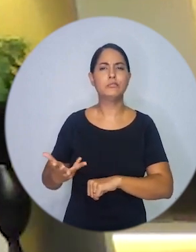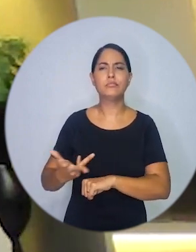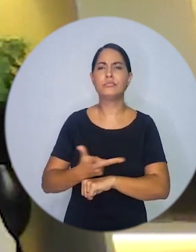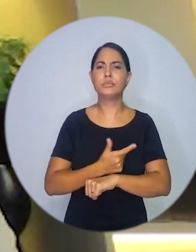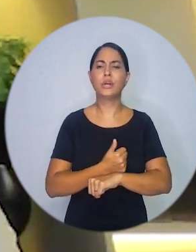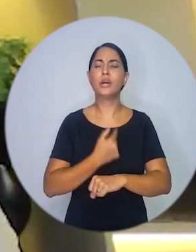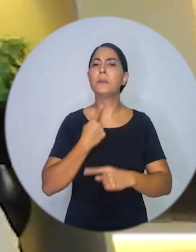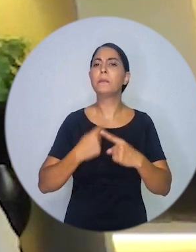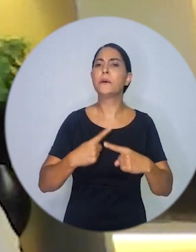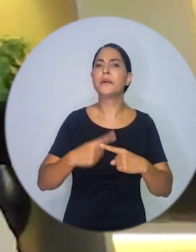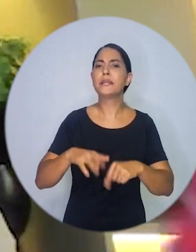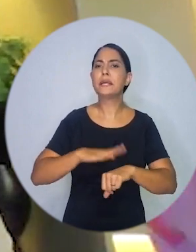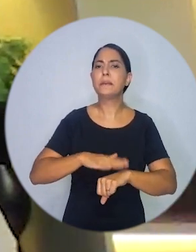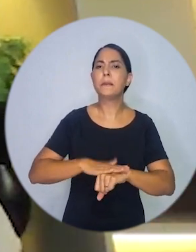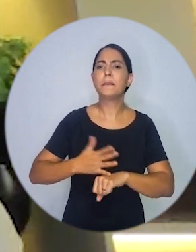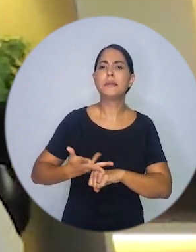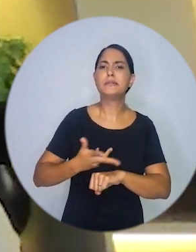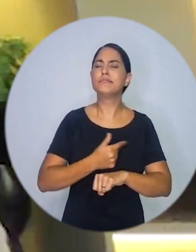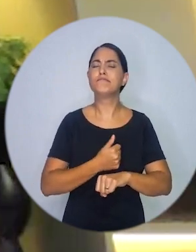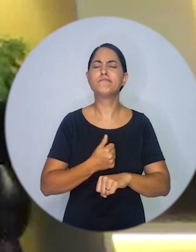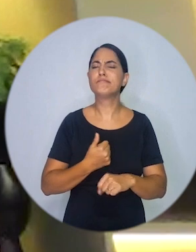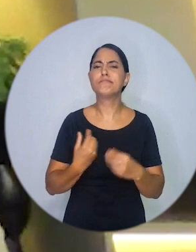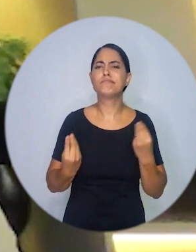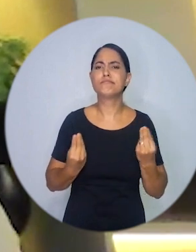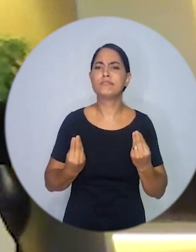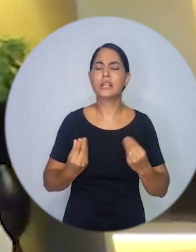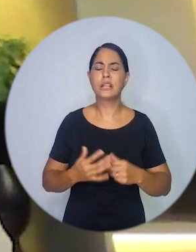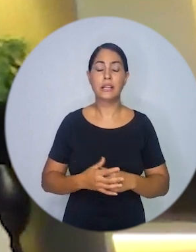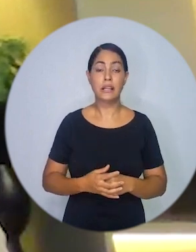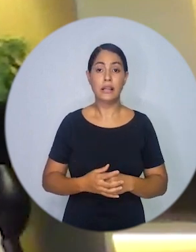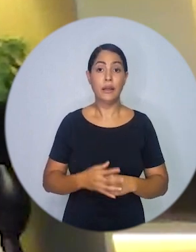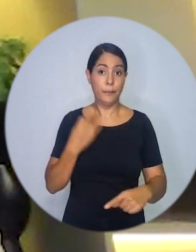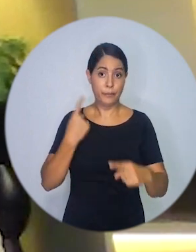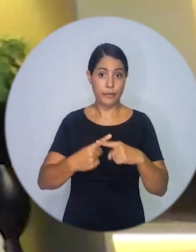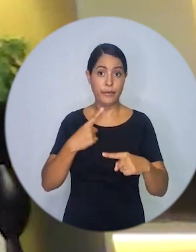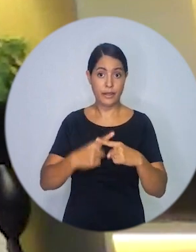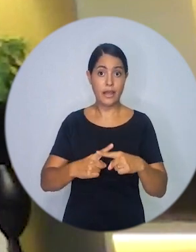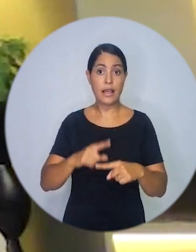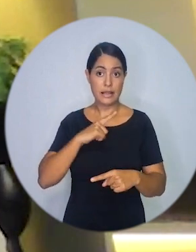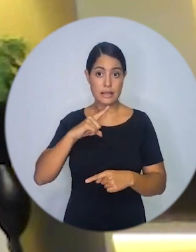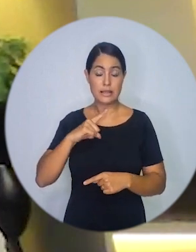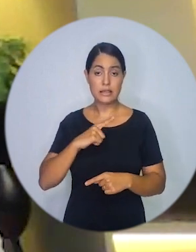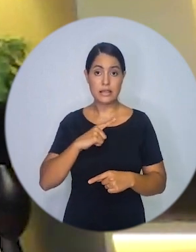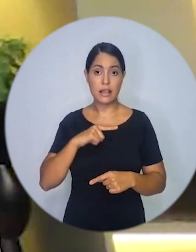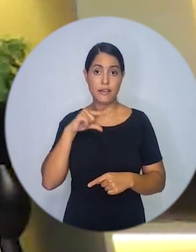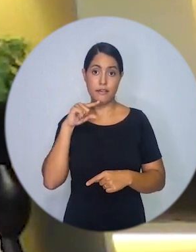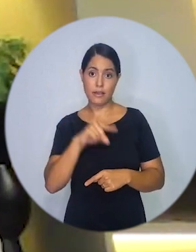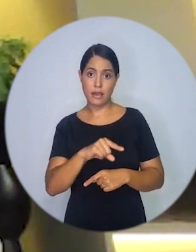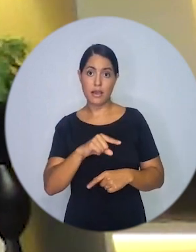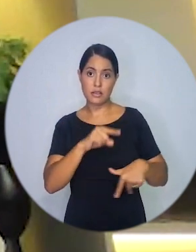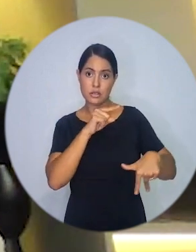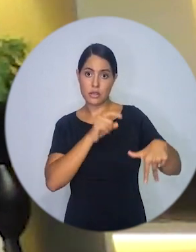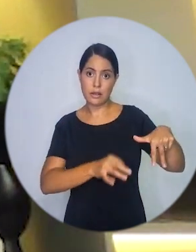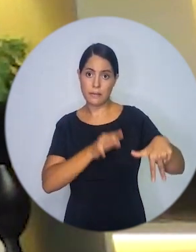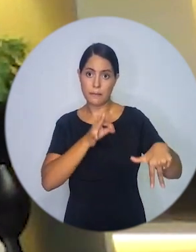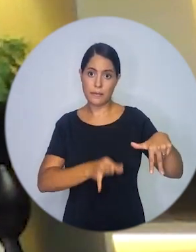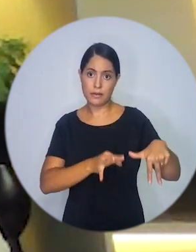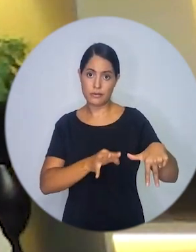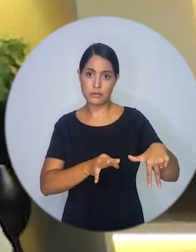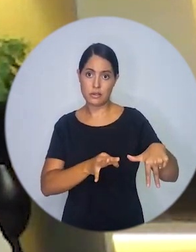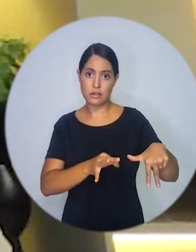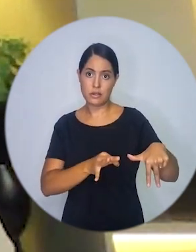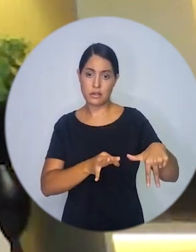por quê? Porque aqui estava sendo, a partir do momento que houve esse tipo de procedimento sendo adotado